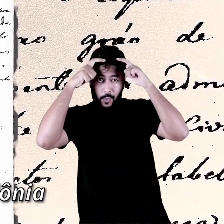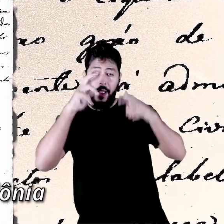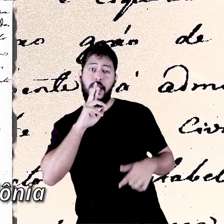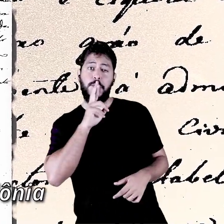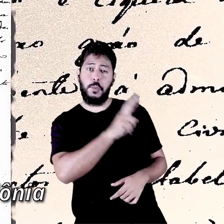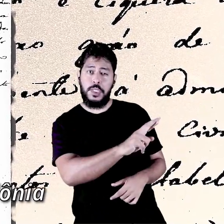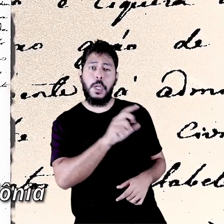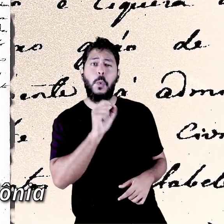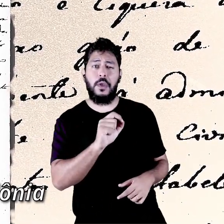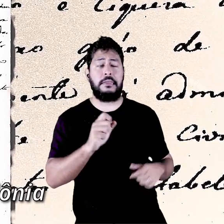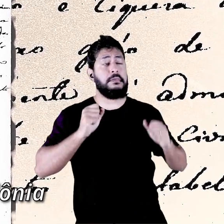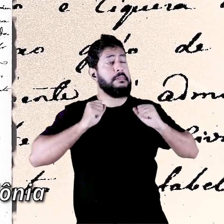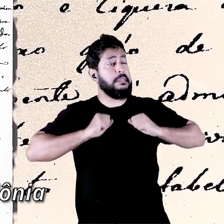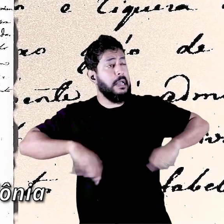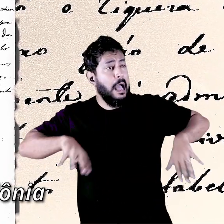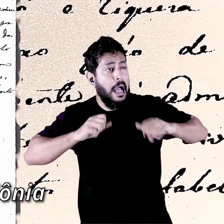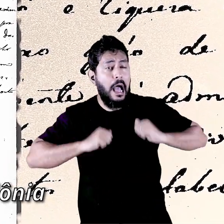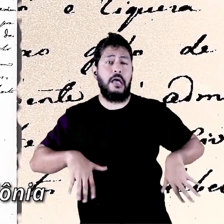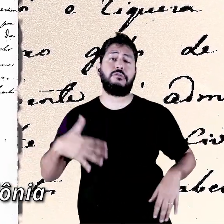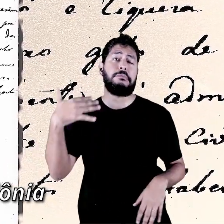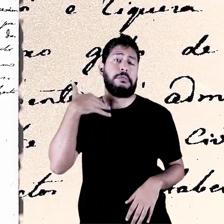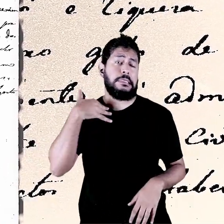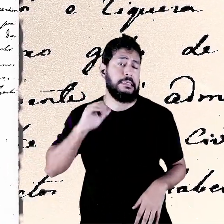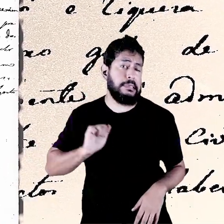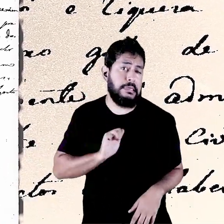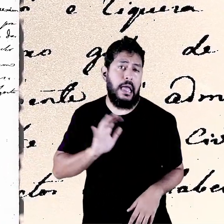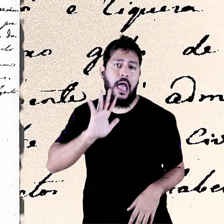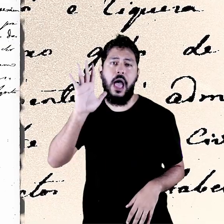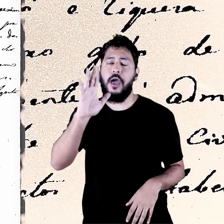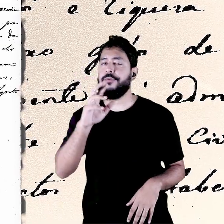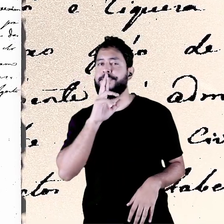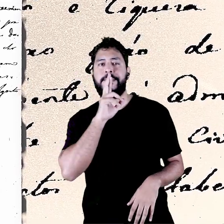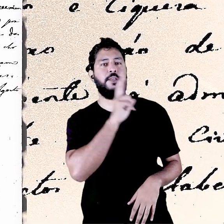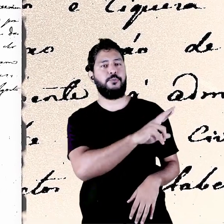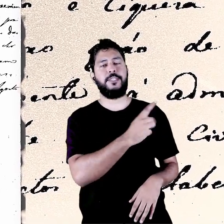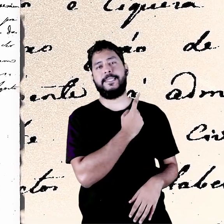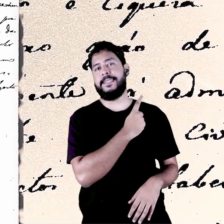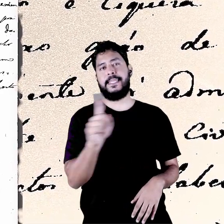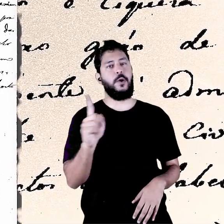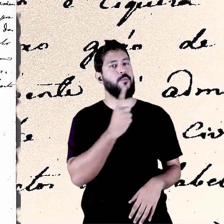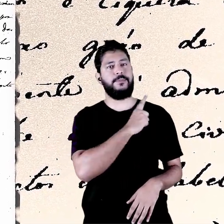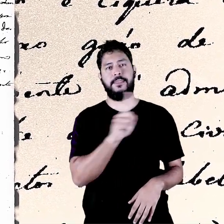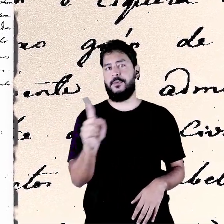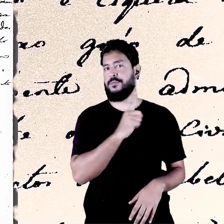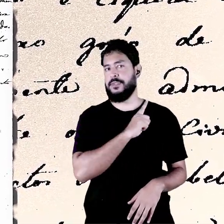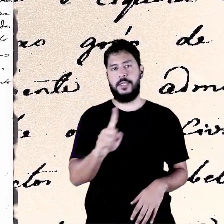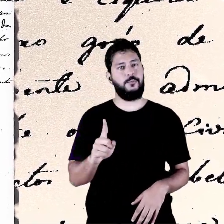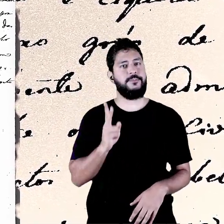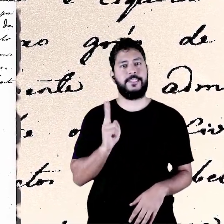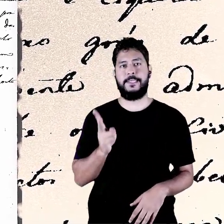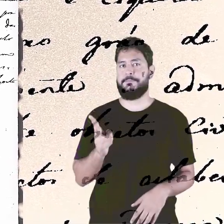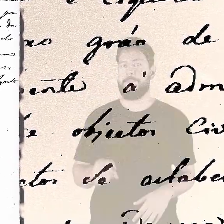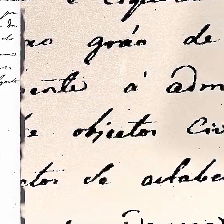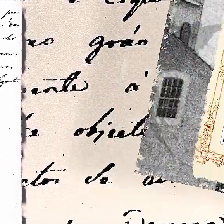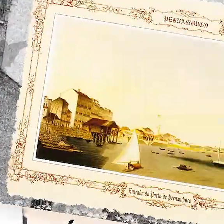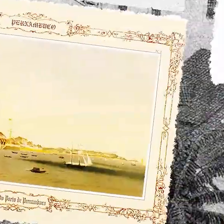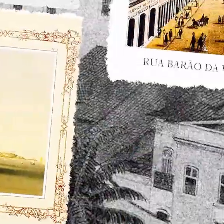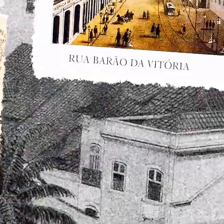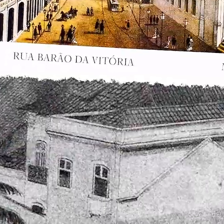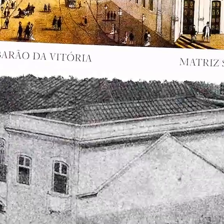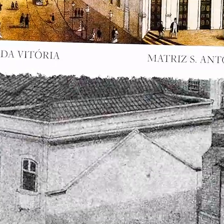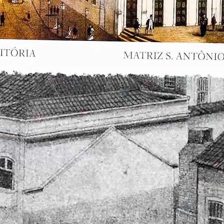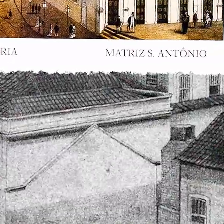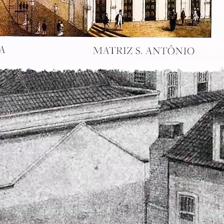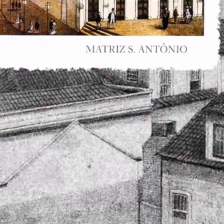dos gastos com uma nova relação na colônia, os pedidos foram sucessivamente negados pela coroa portuguesa. No